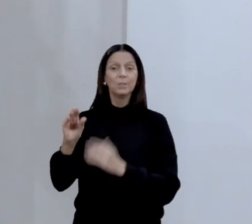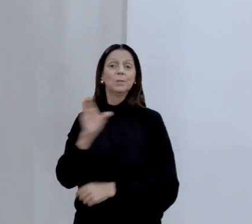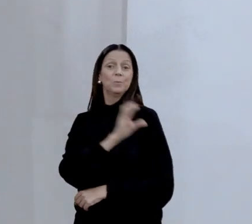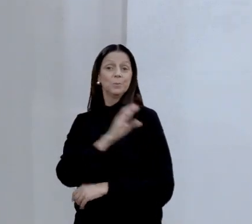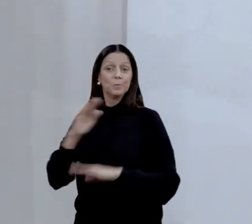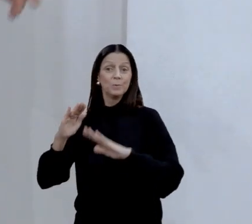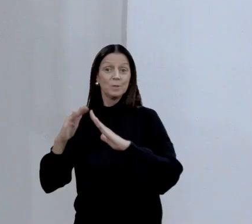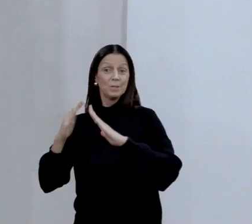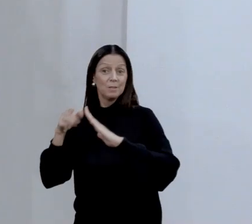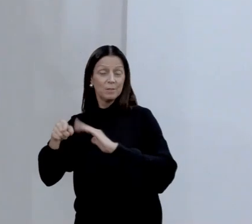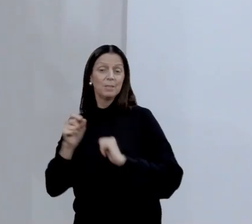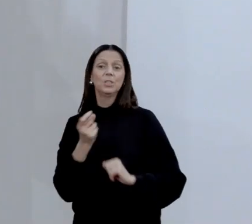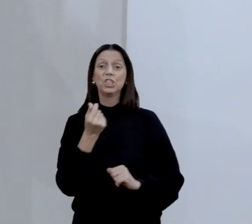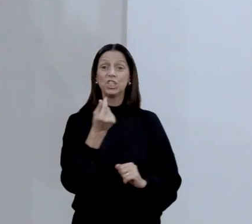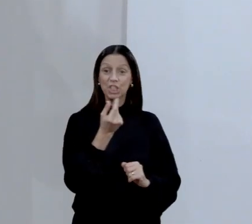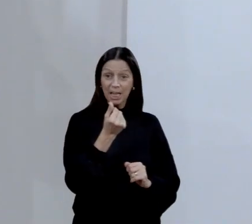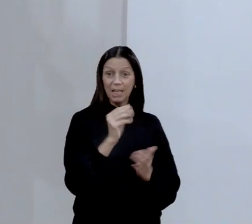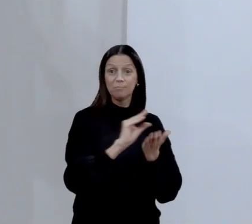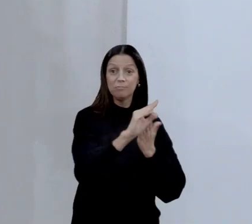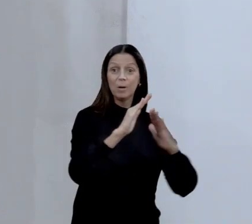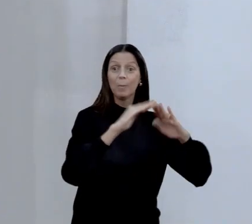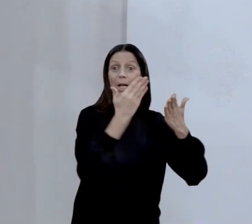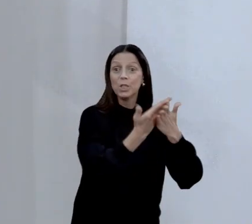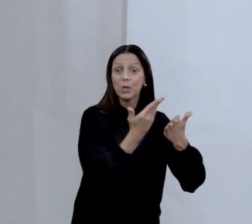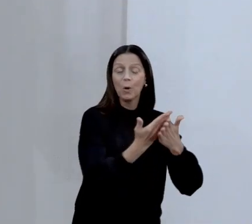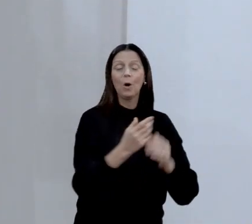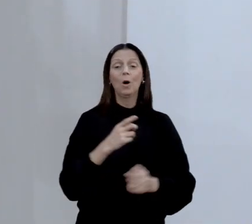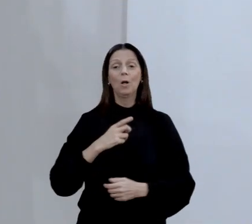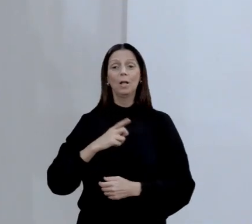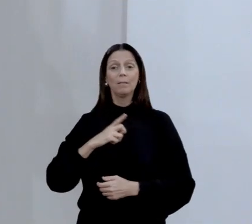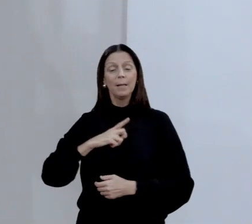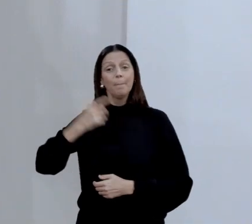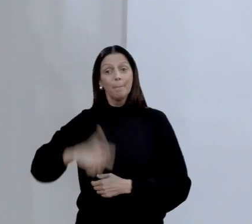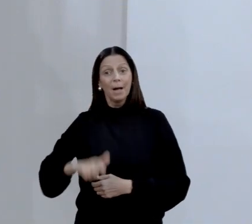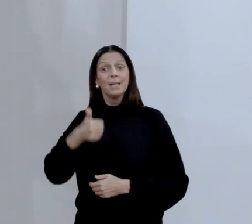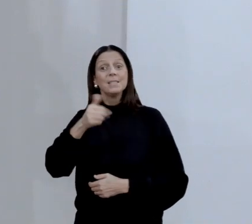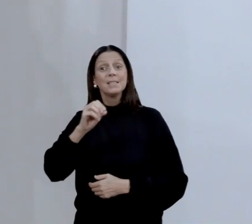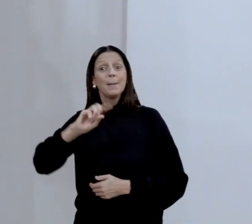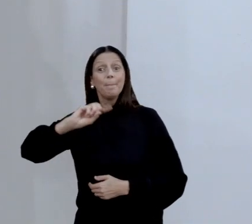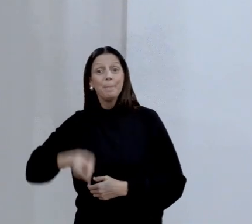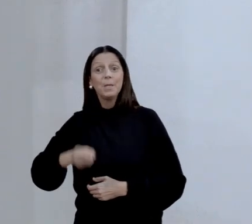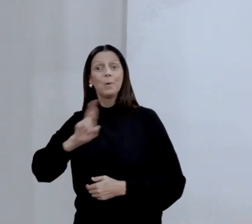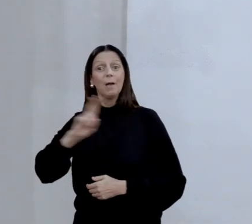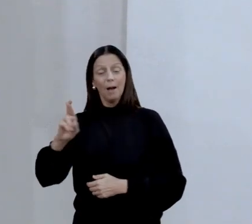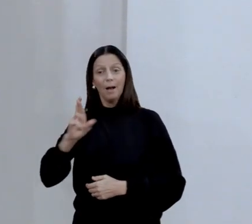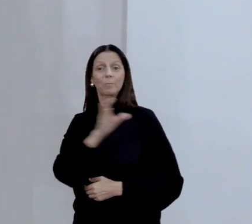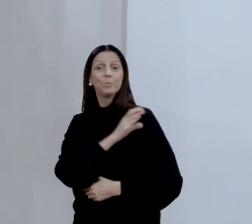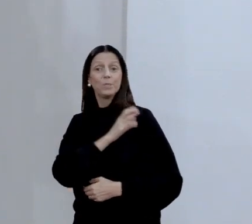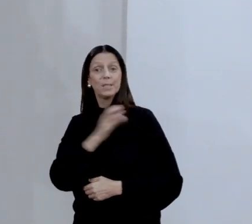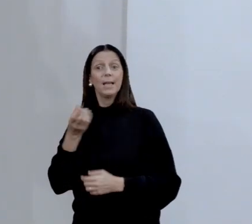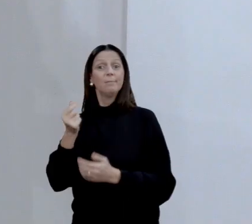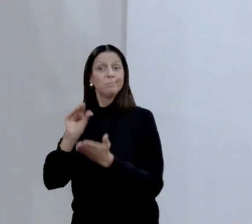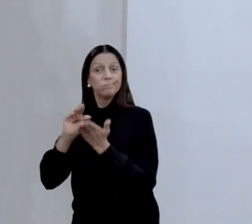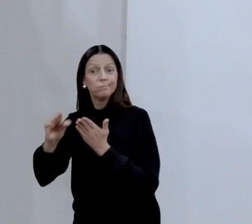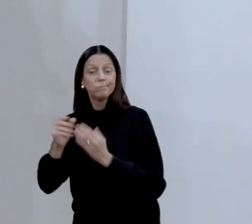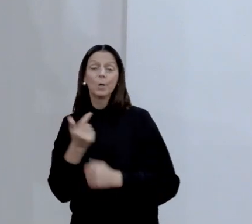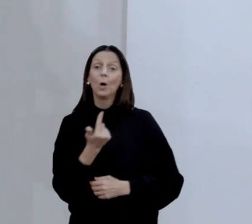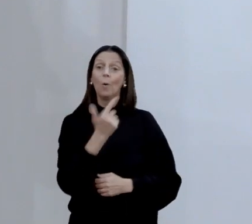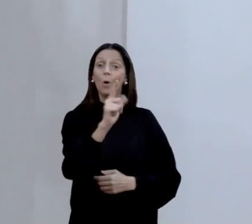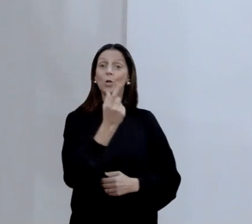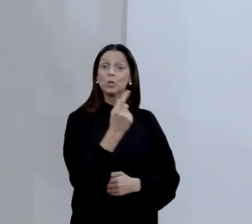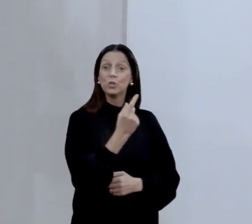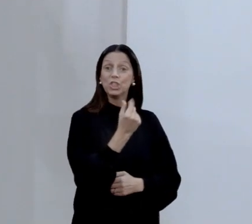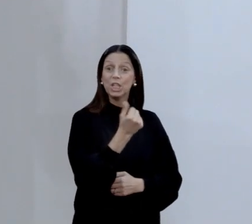tem 100 mil reais para conselheiro Mafra, líder do governo, tem agora mais 100 mil reais para o CI Arno Bernardes, tem quase 2 milhões lá para a pavimentação da Leopoldo